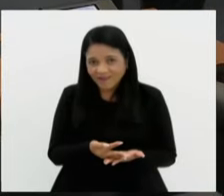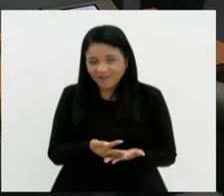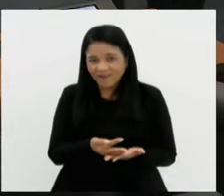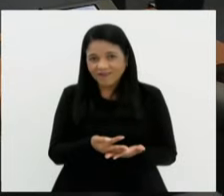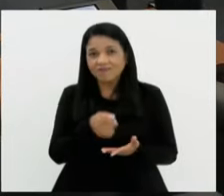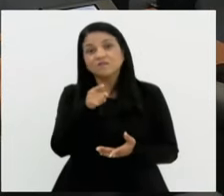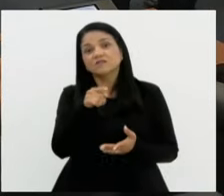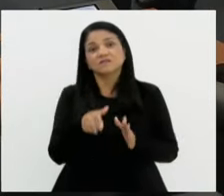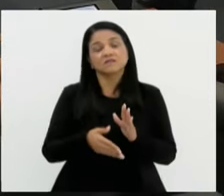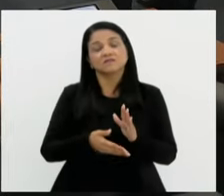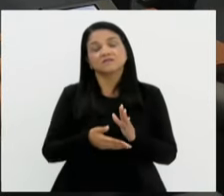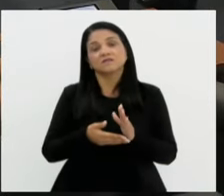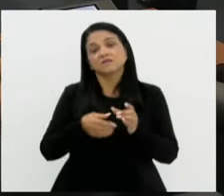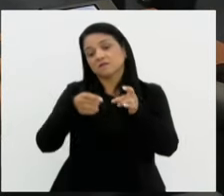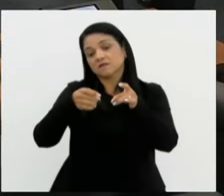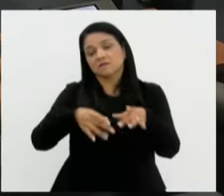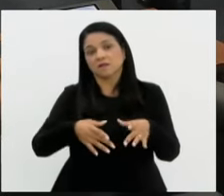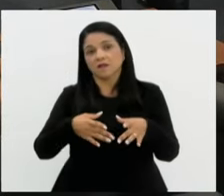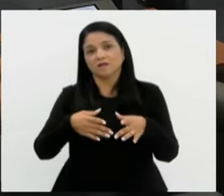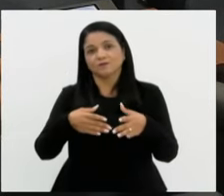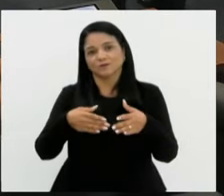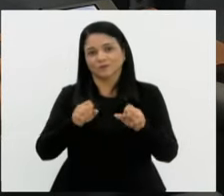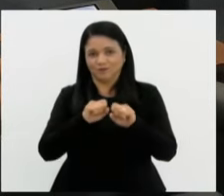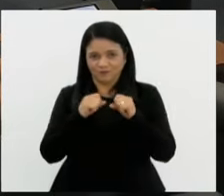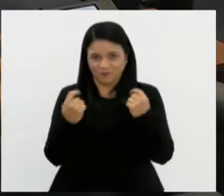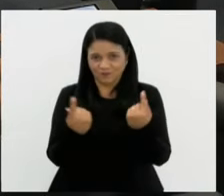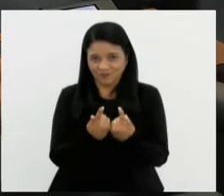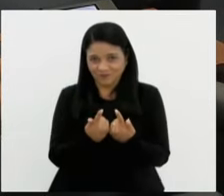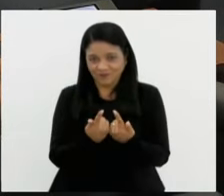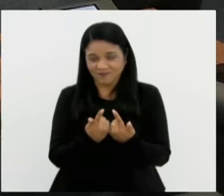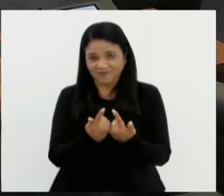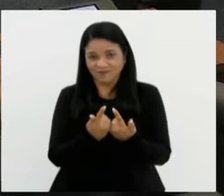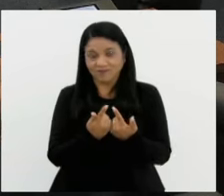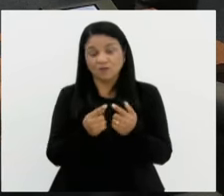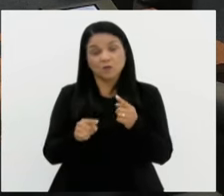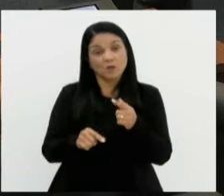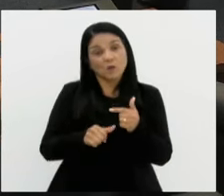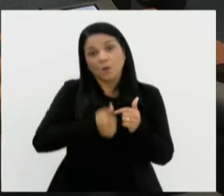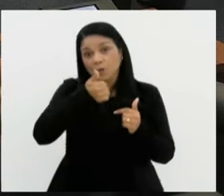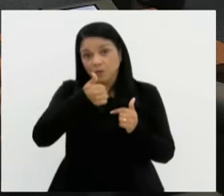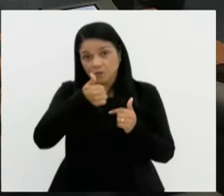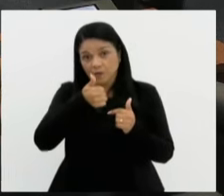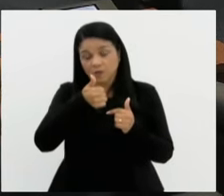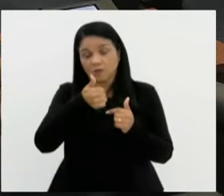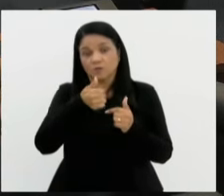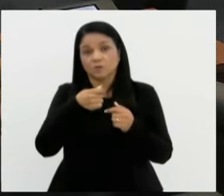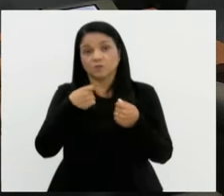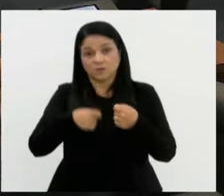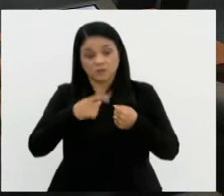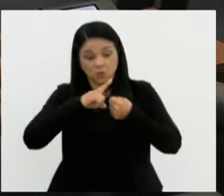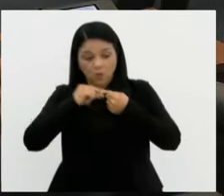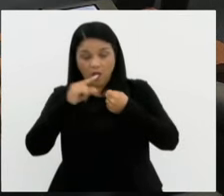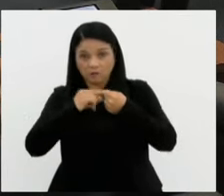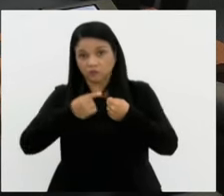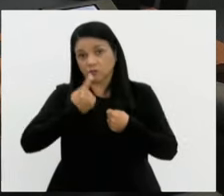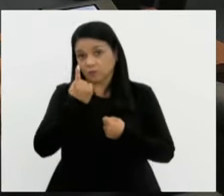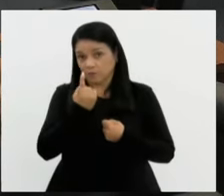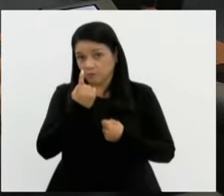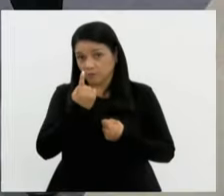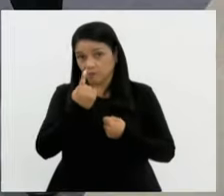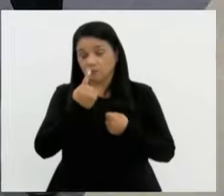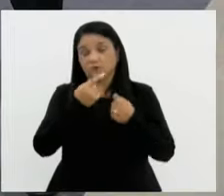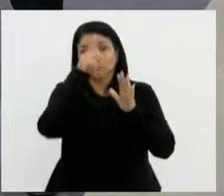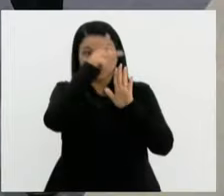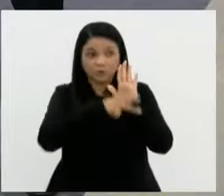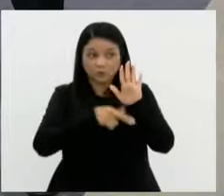do parlamento. O que eu quero dizer é que o primeiro item que a gente deve enfrentar, e é o artigo 1º do projeto de